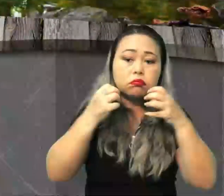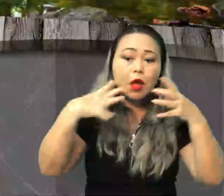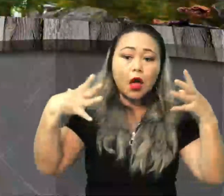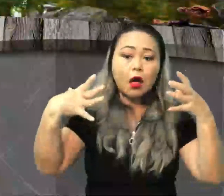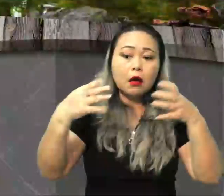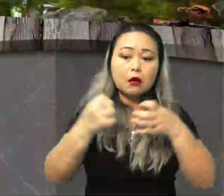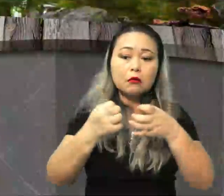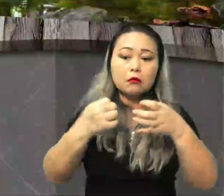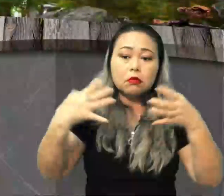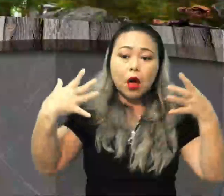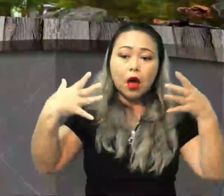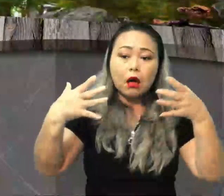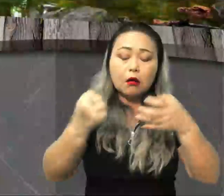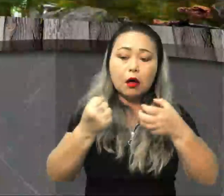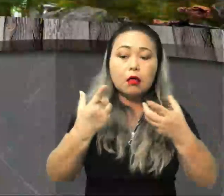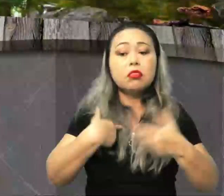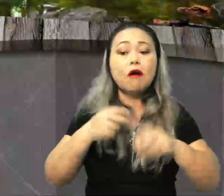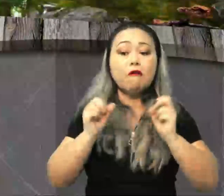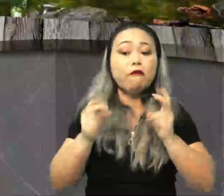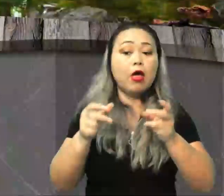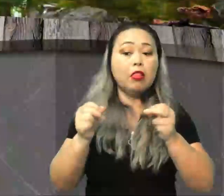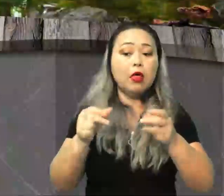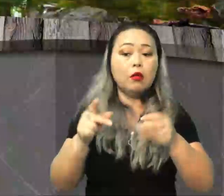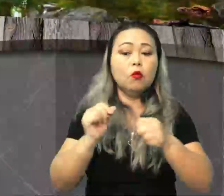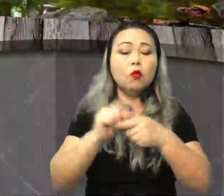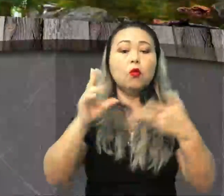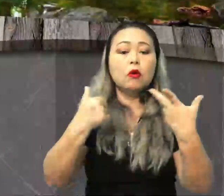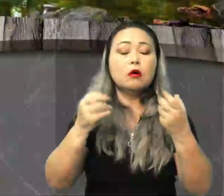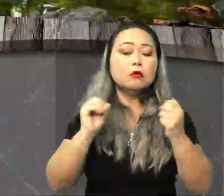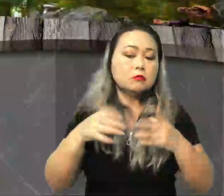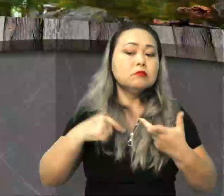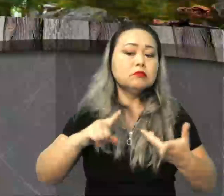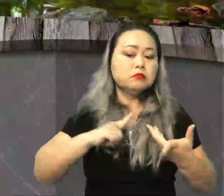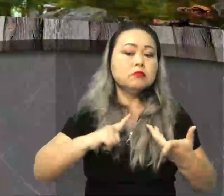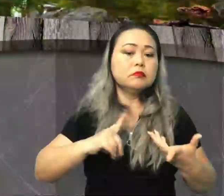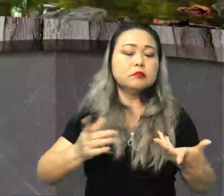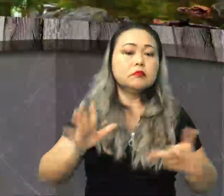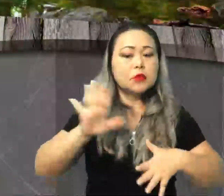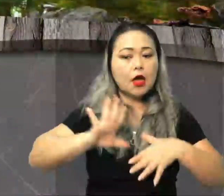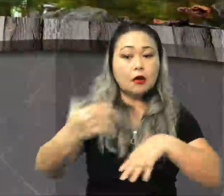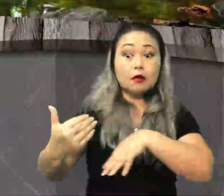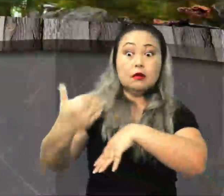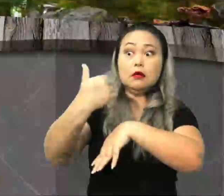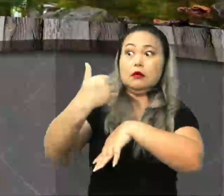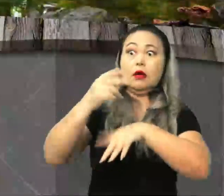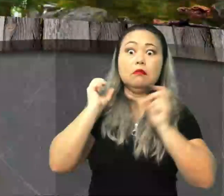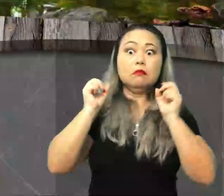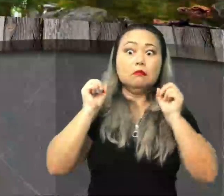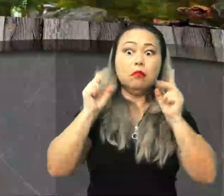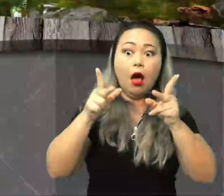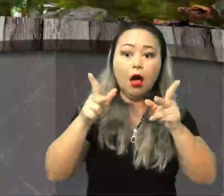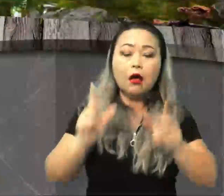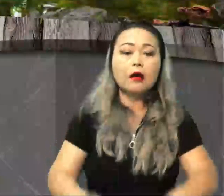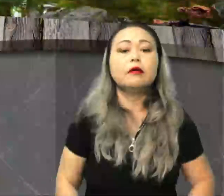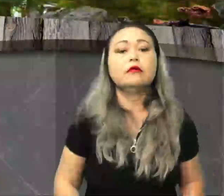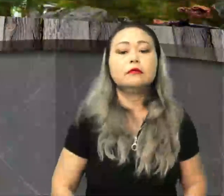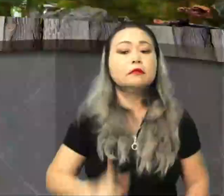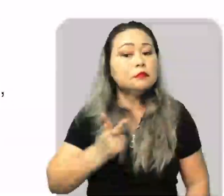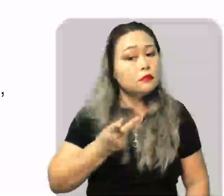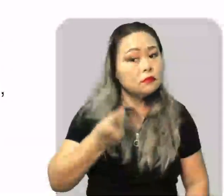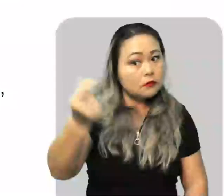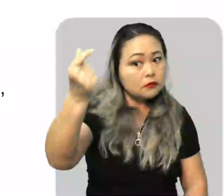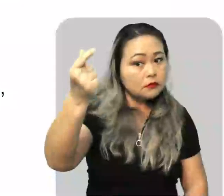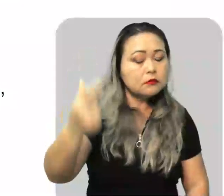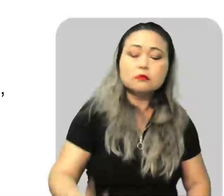glândulas, né, de veneno. Então, aquilo já bota para correr bastante predador, tá? Vamos lá,